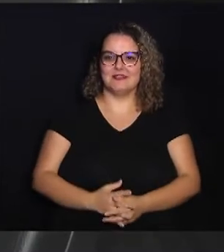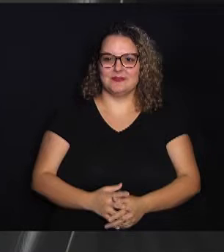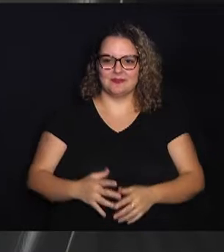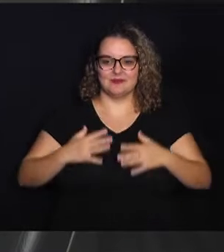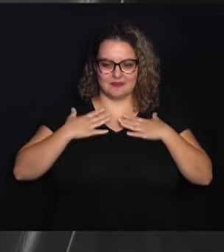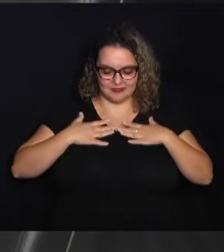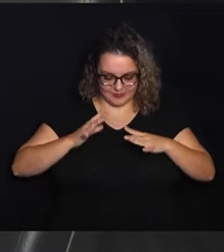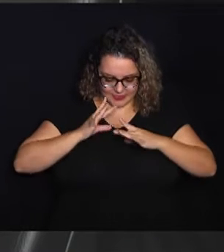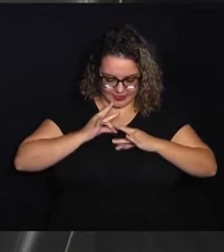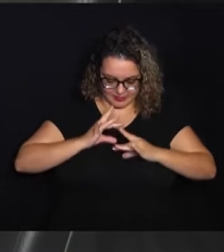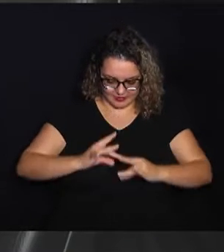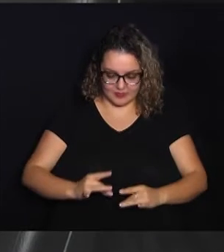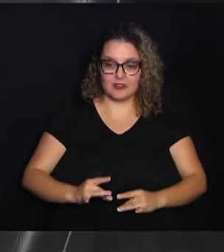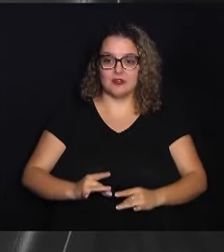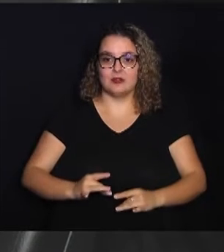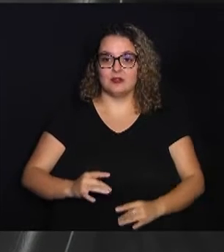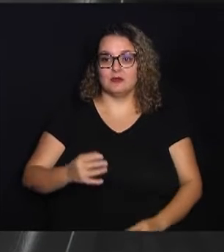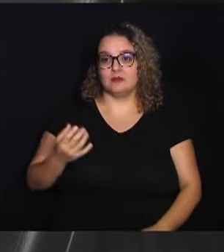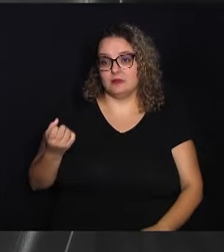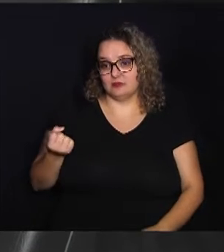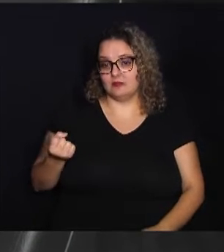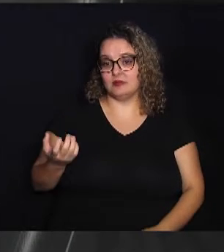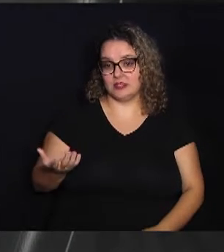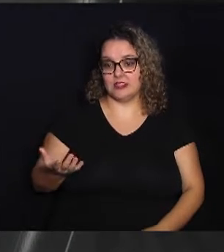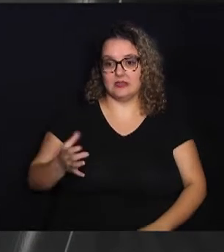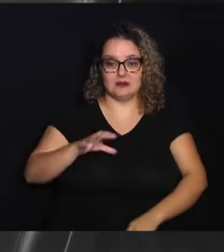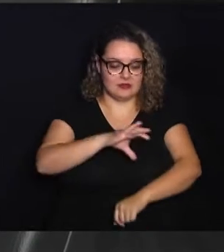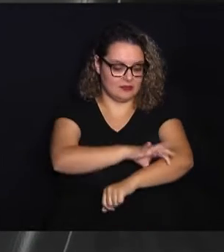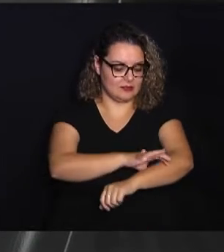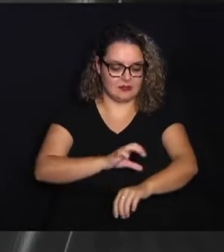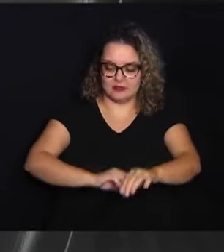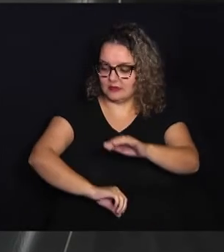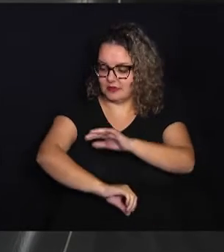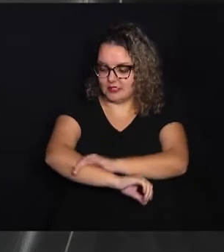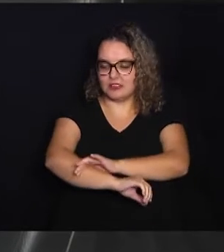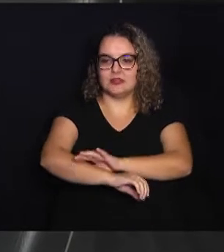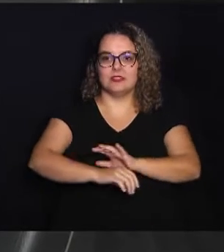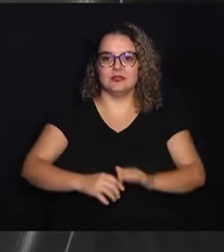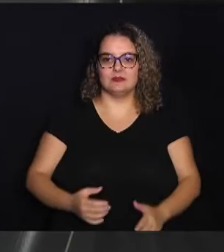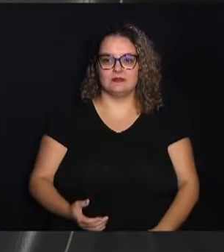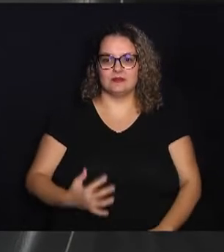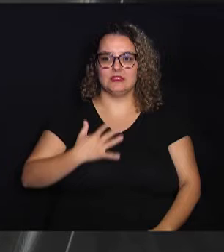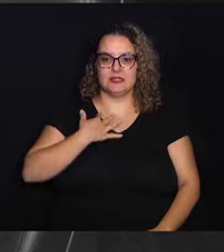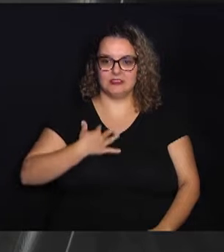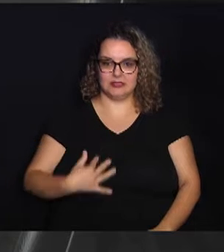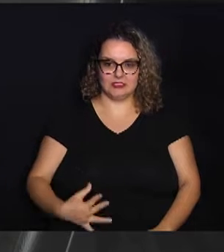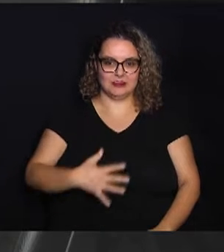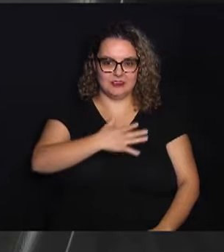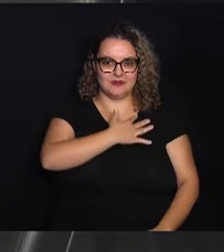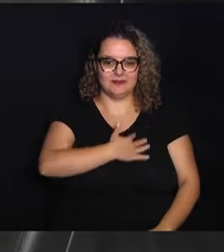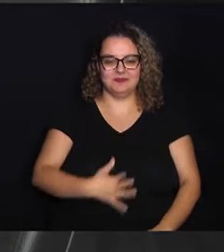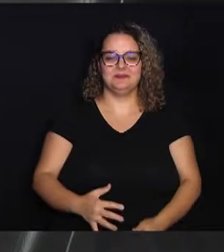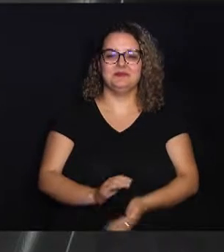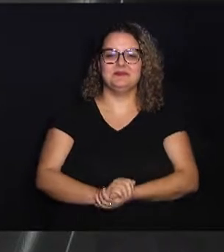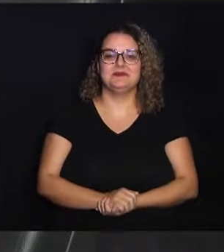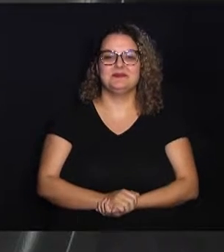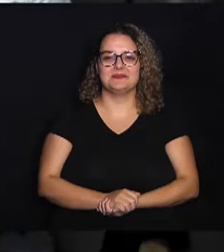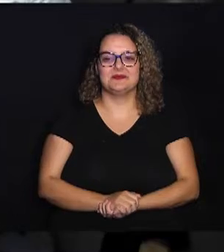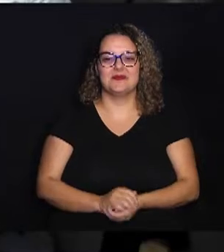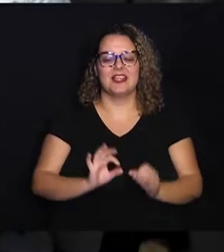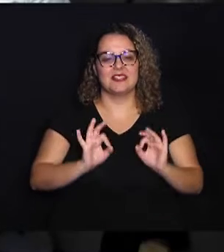uma roupa aqui que é uma camisa de manga, e listada. Tá certo. Então,